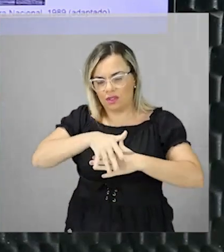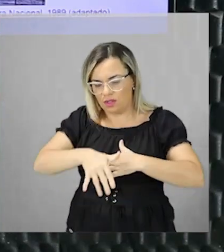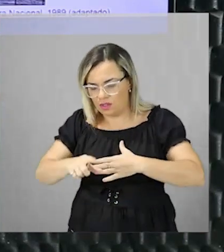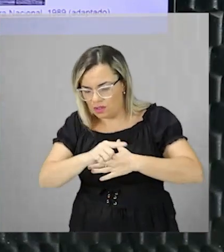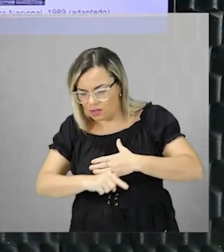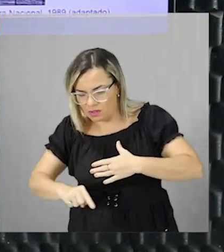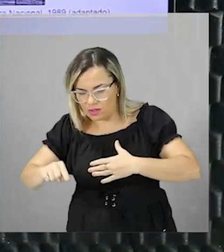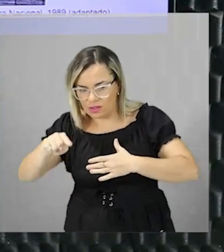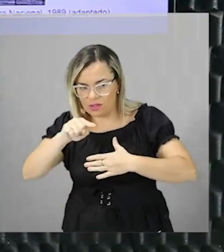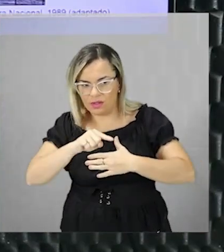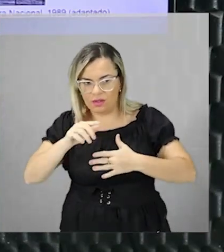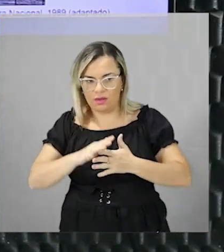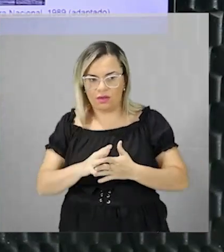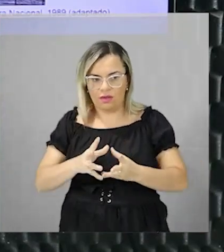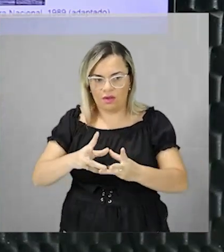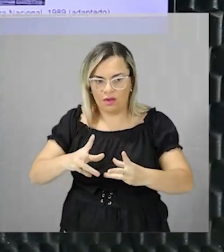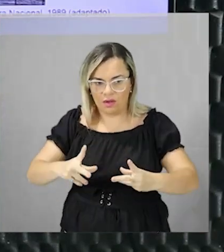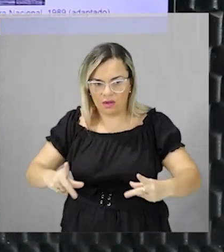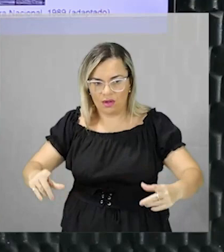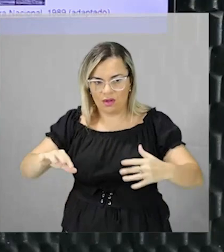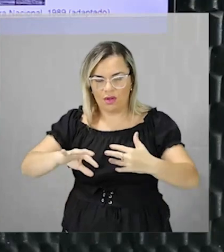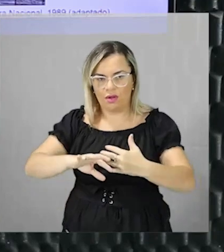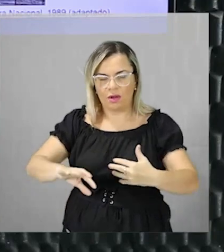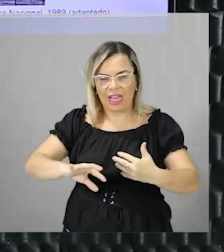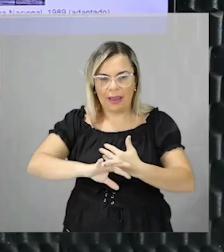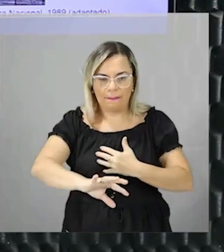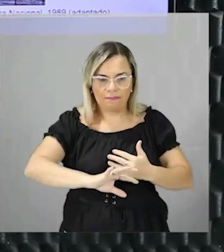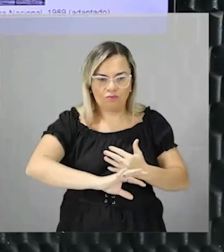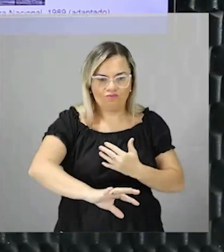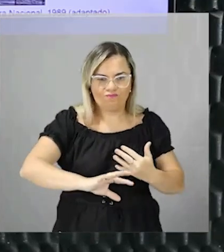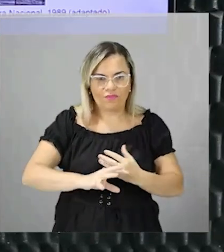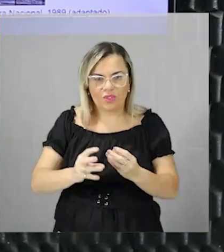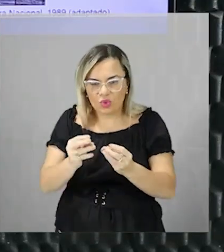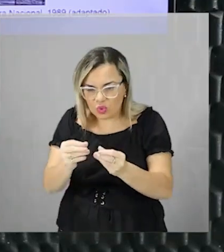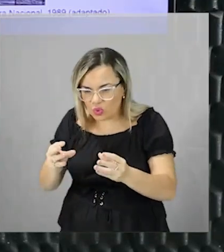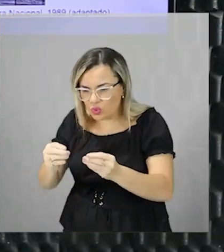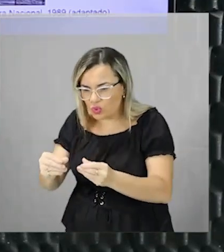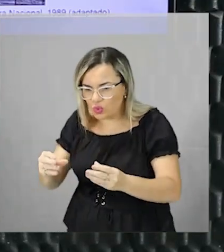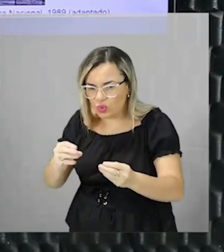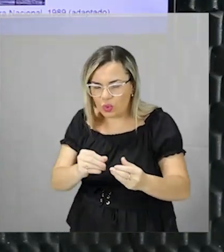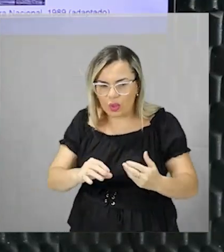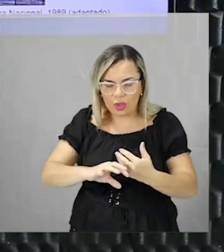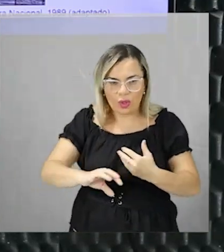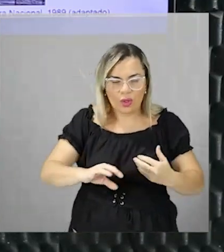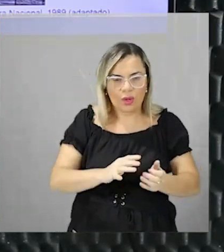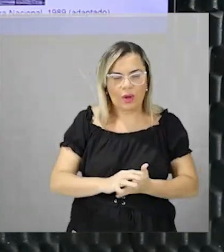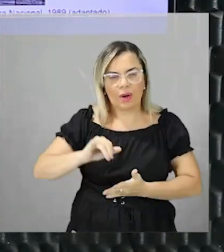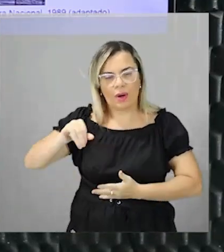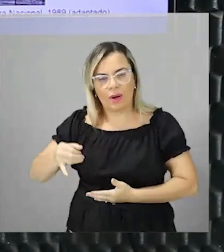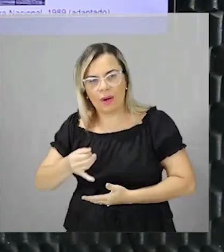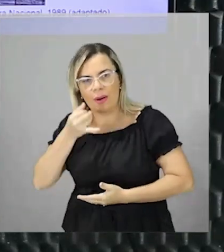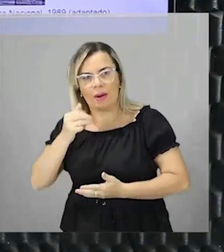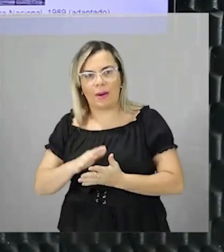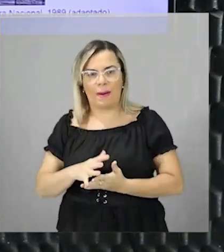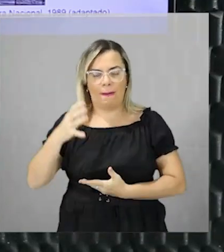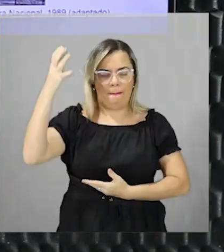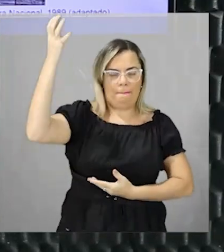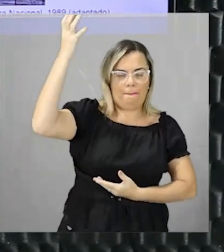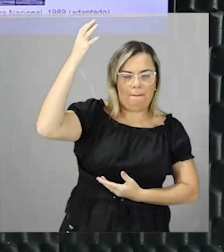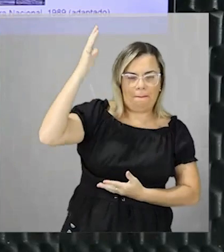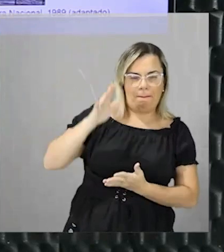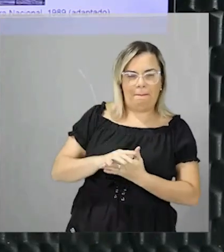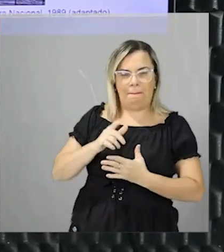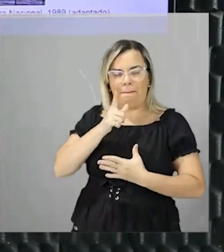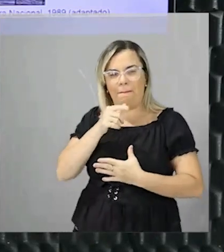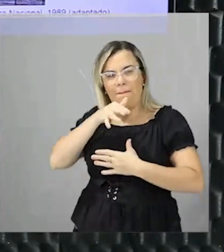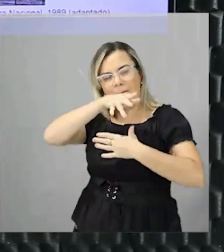maior grau de desagregação dessa rocha, tá certo? E quem já teve a oportunidade de banhar, por exemplo, em cachoeiras, né, vai